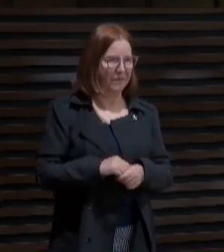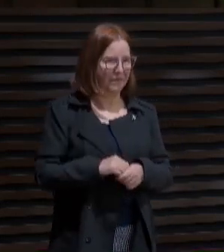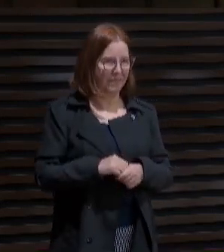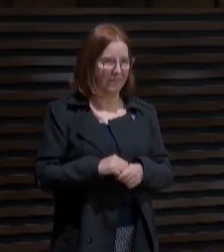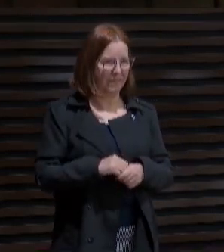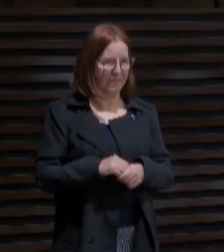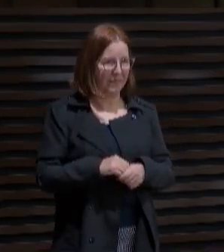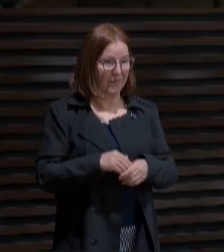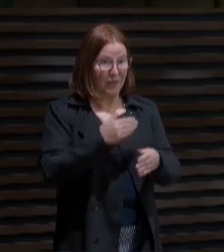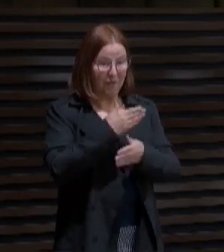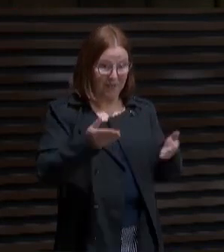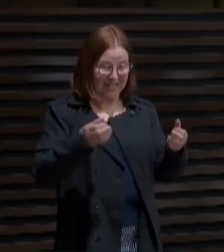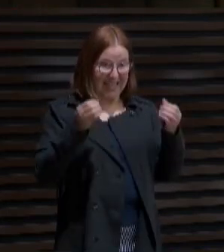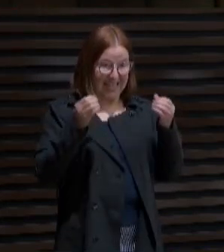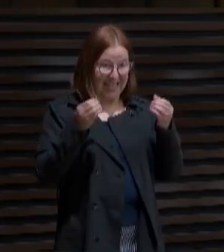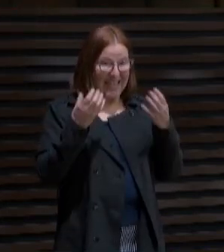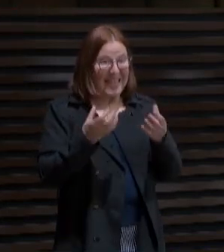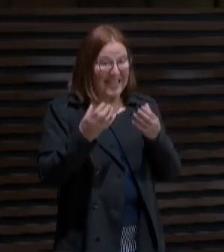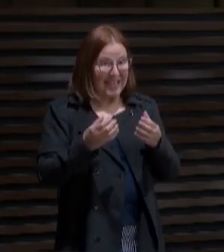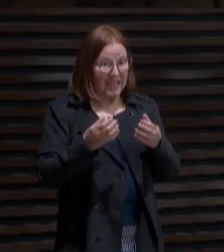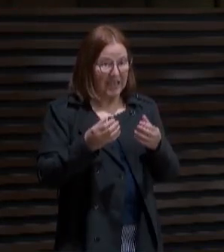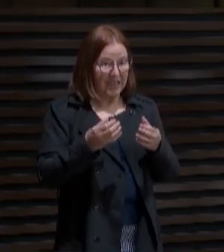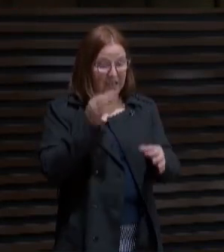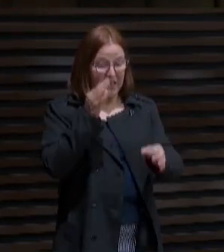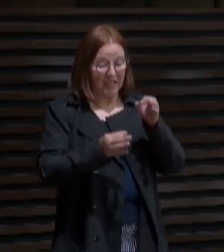Tentando se justificar diante de Deus.